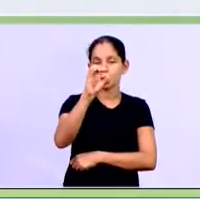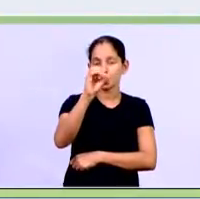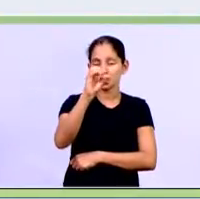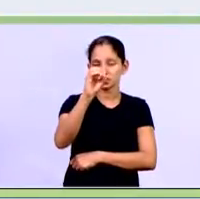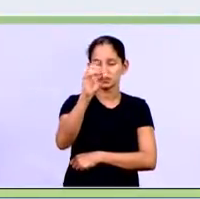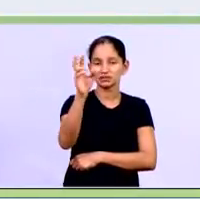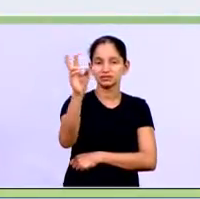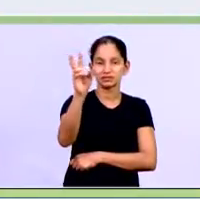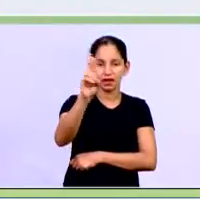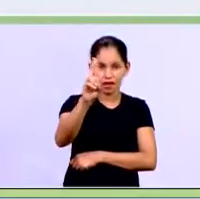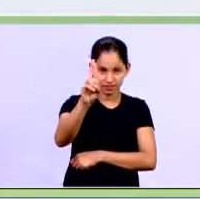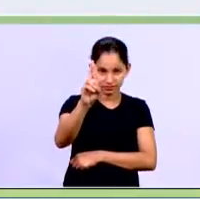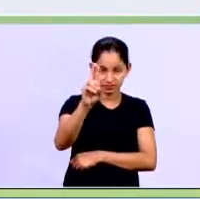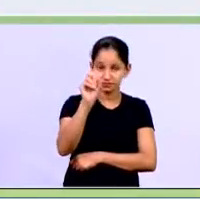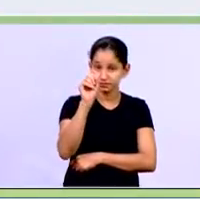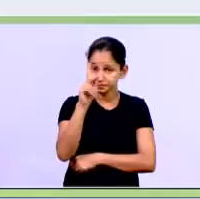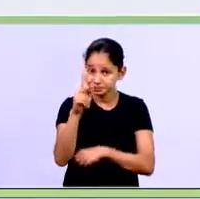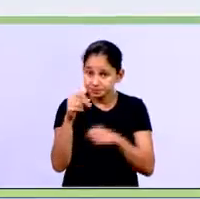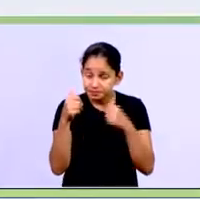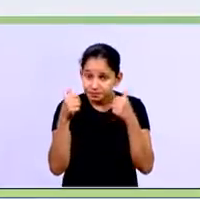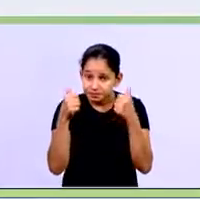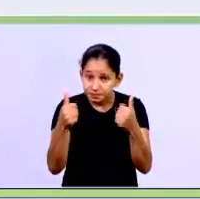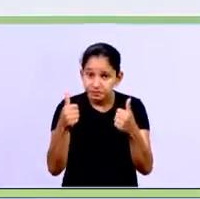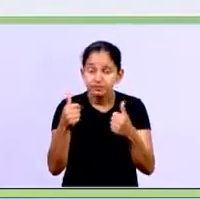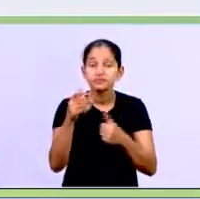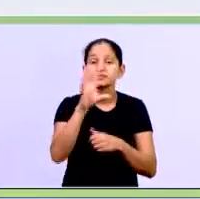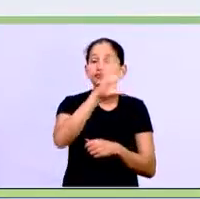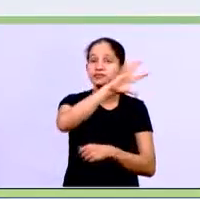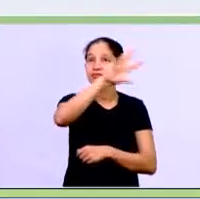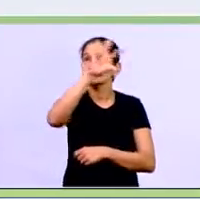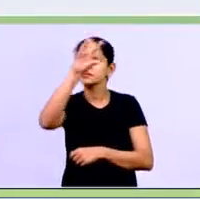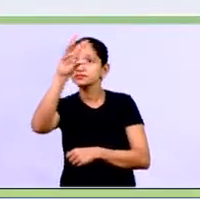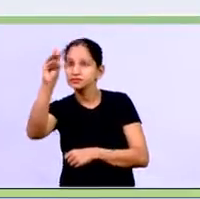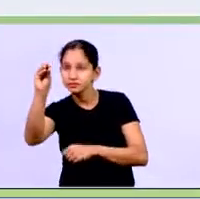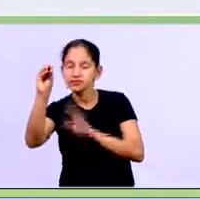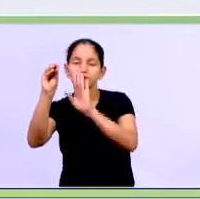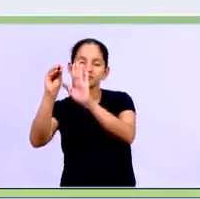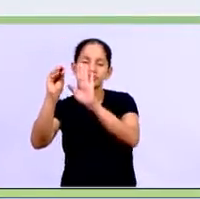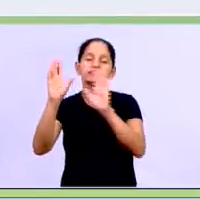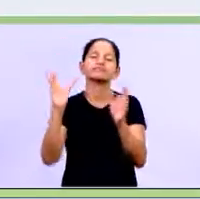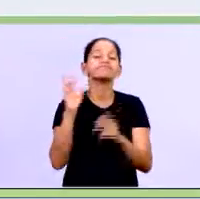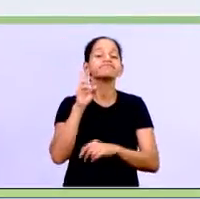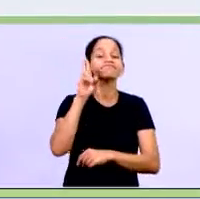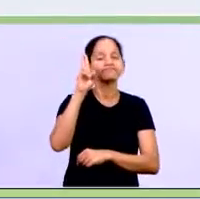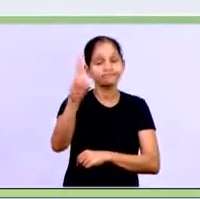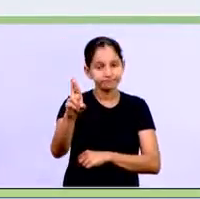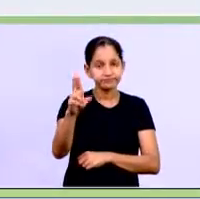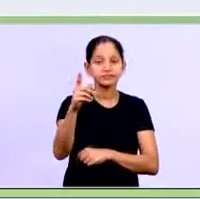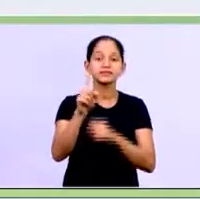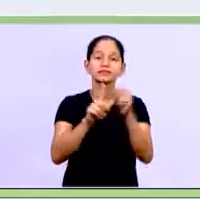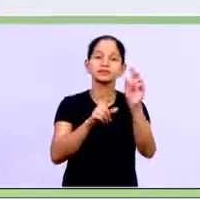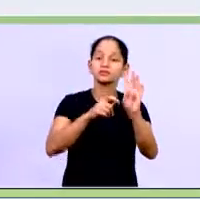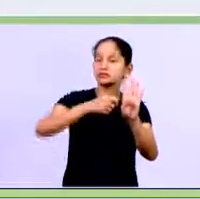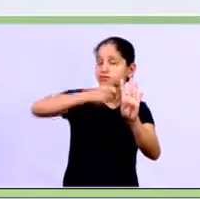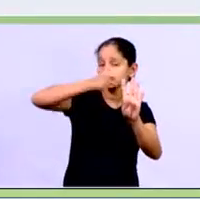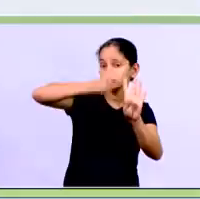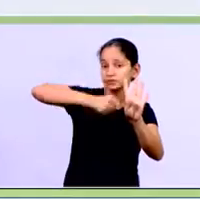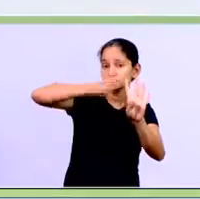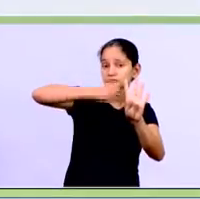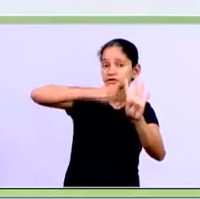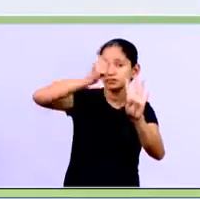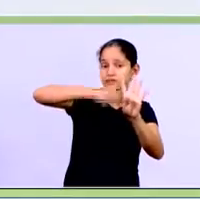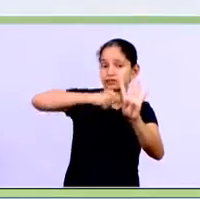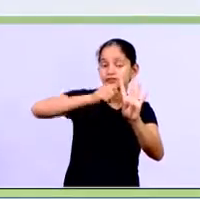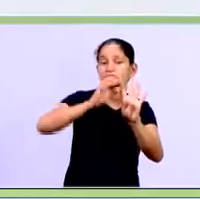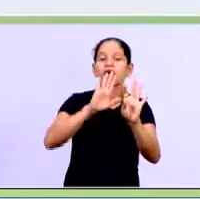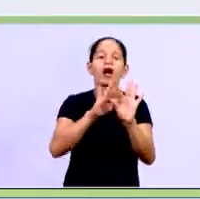R$400, ok? O primeiro pagamento é de R$400. Ora, se ele pagou o primeiro pagamento, ele não deve